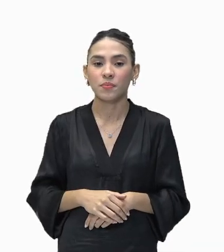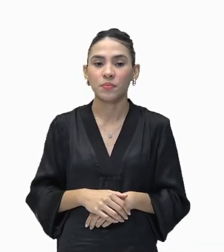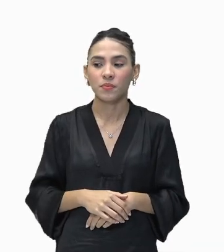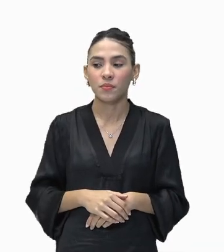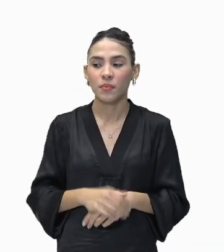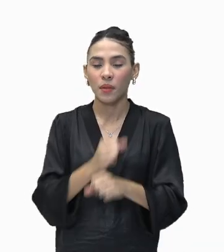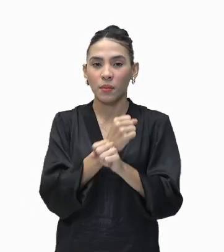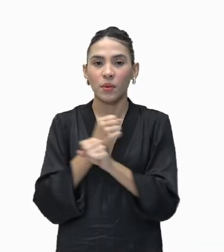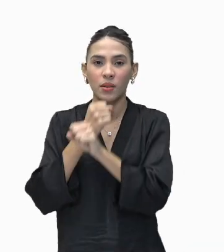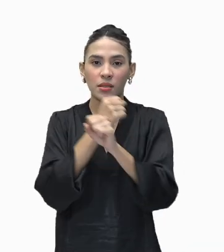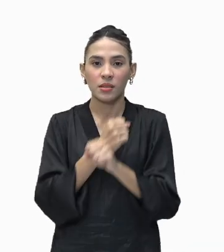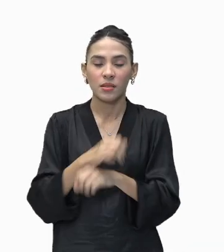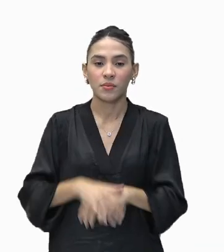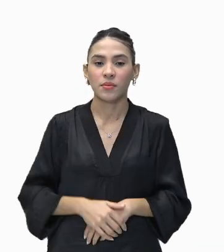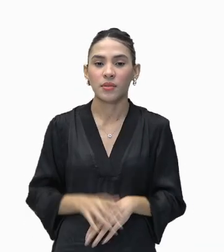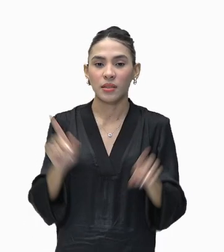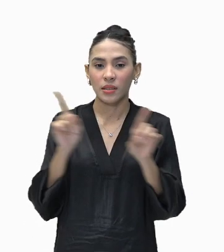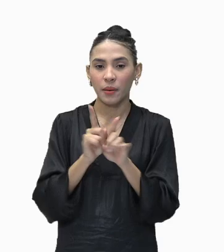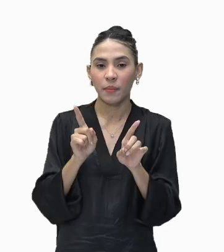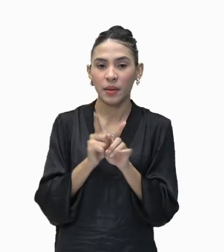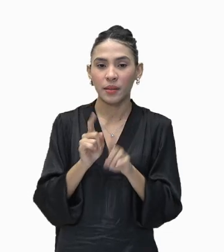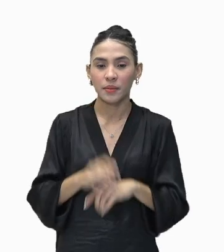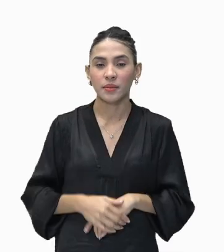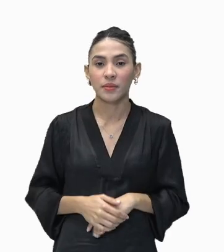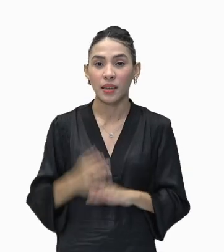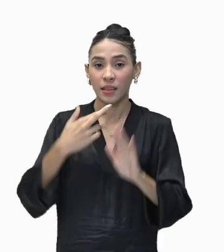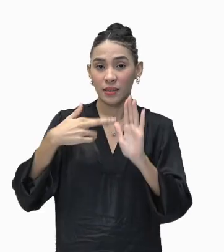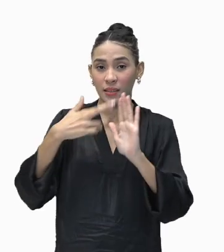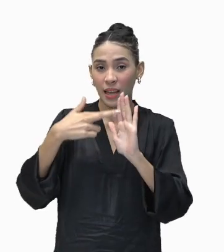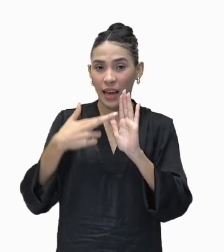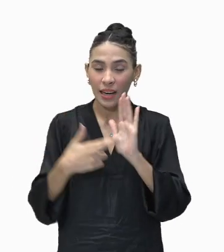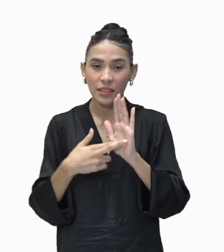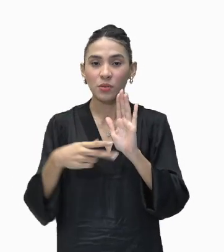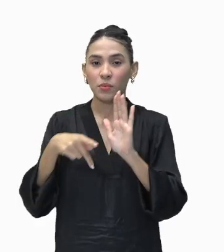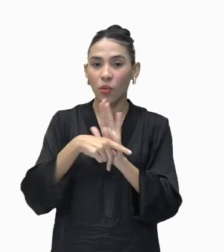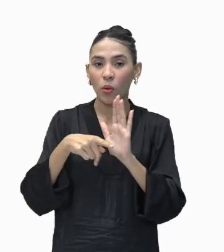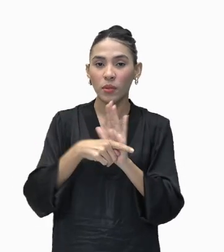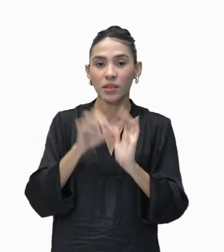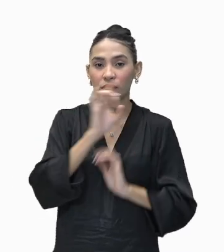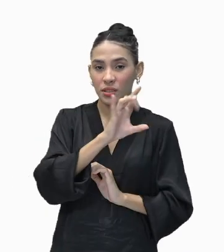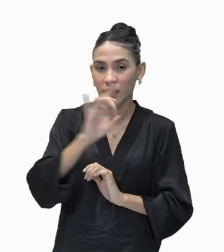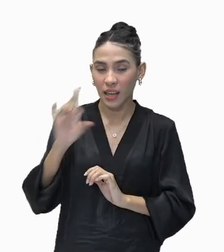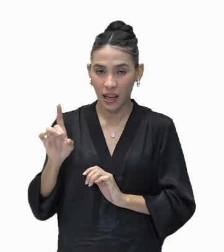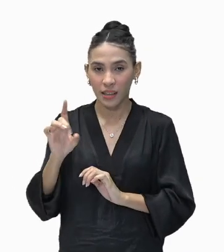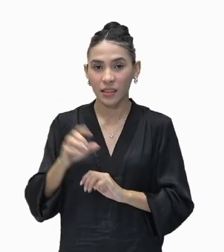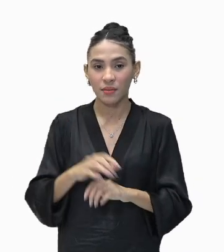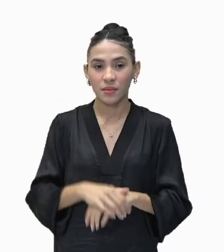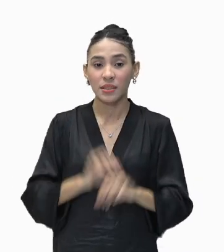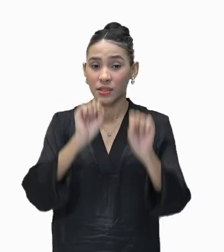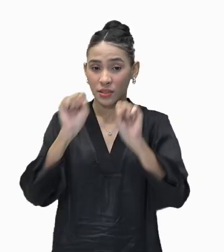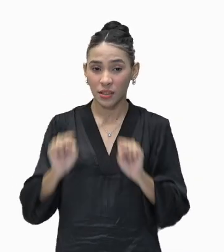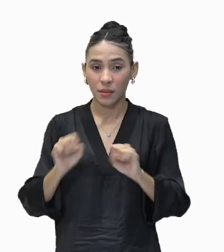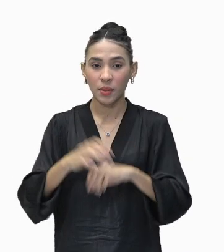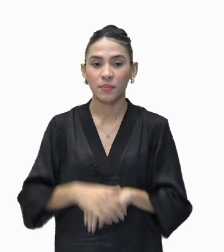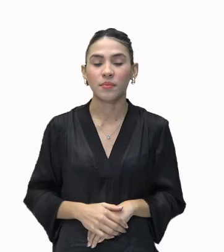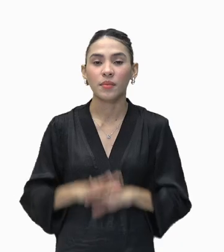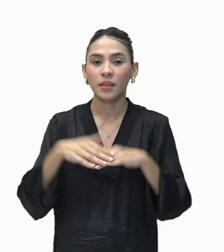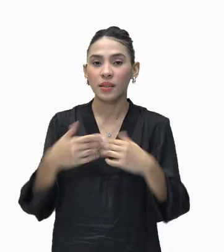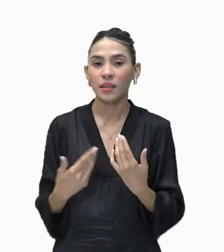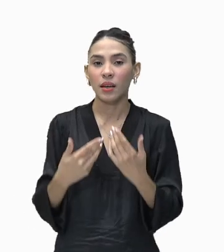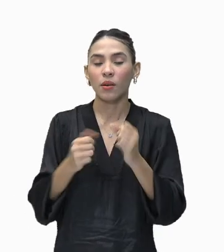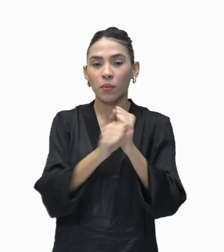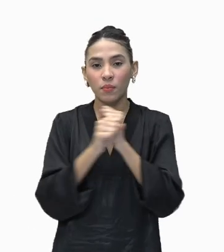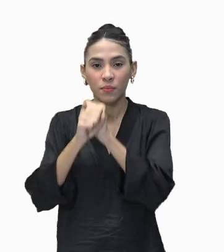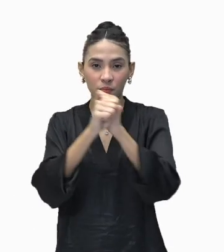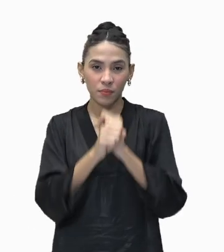e também, claro, a ascensão dos regimes totalitários que a gente acabou de ver. Então, o protecionismo. Os países adotaram